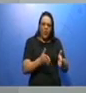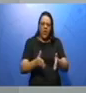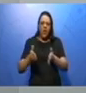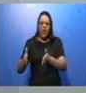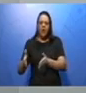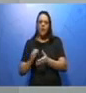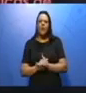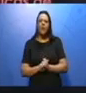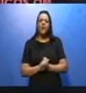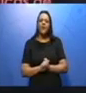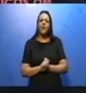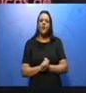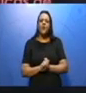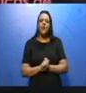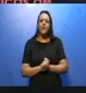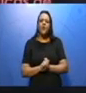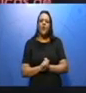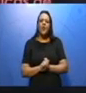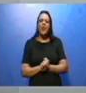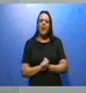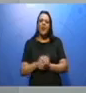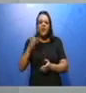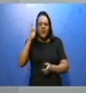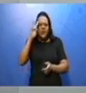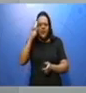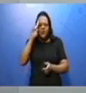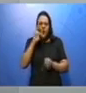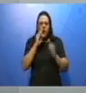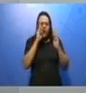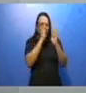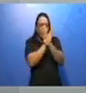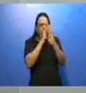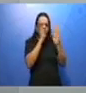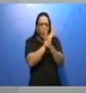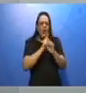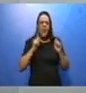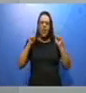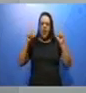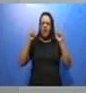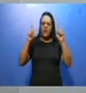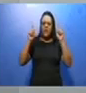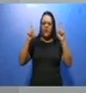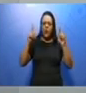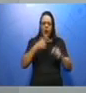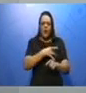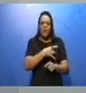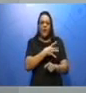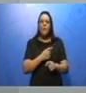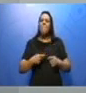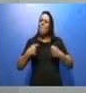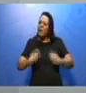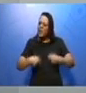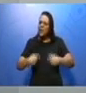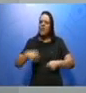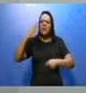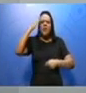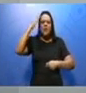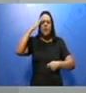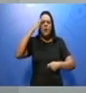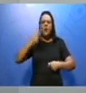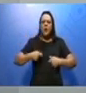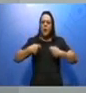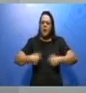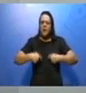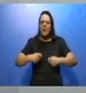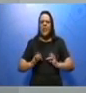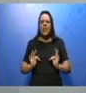nas histórias de ficção, de aventura e de suspense. Então, esse tipo de narrativa de ficção, de suspense, tem técnicas que nós já vimos